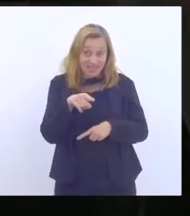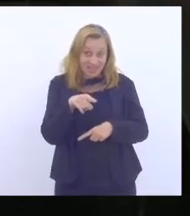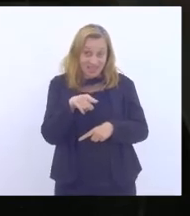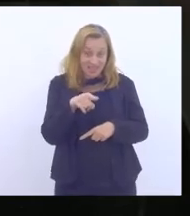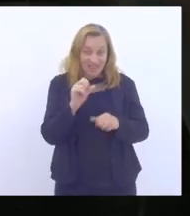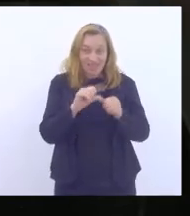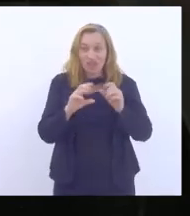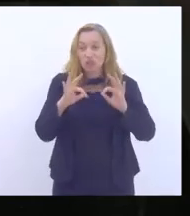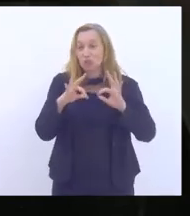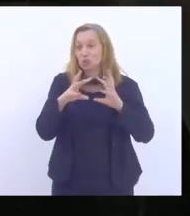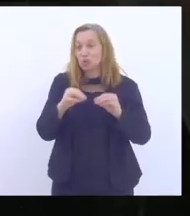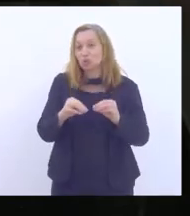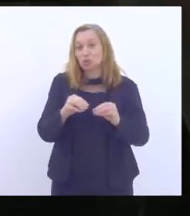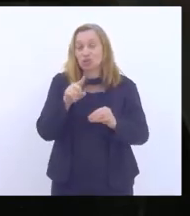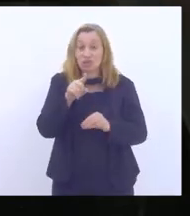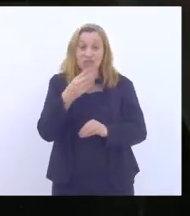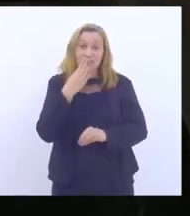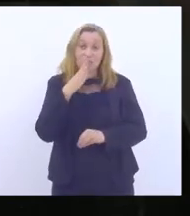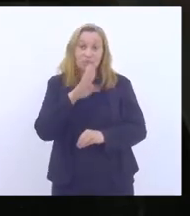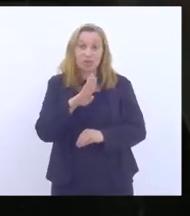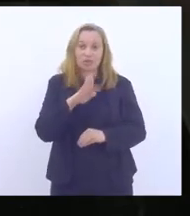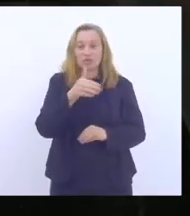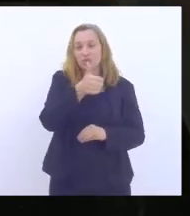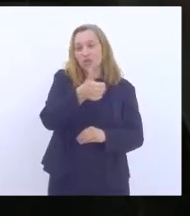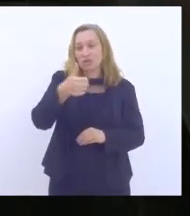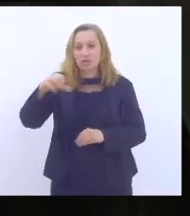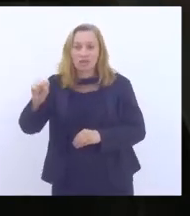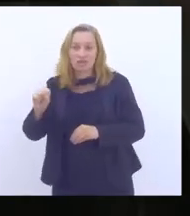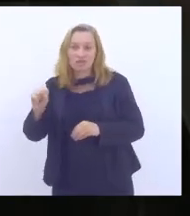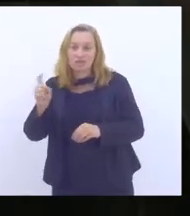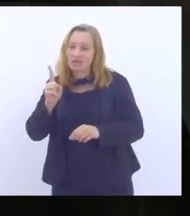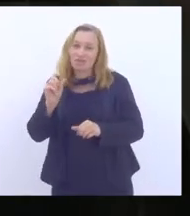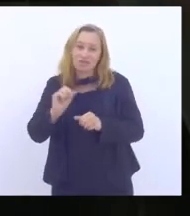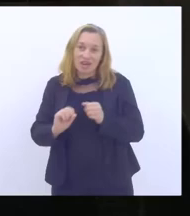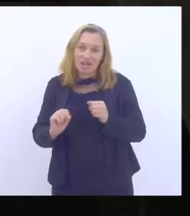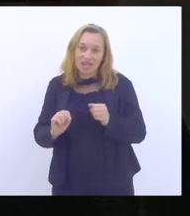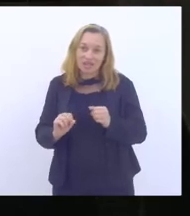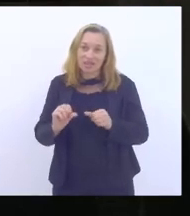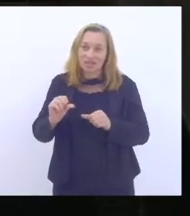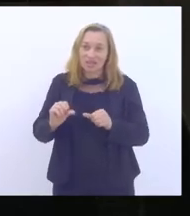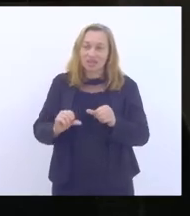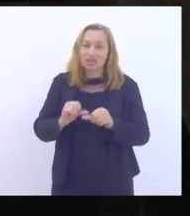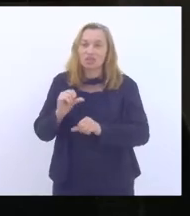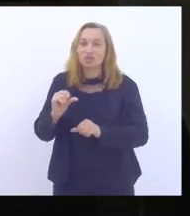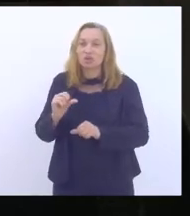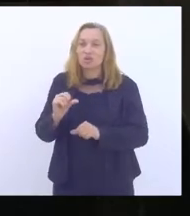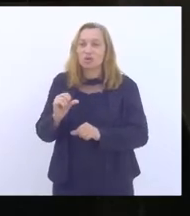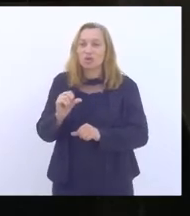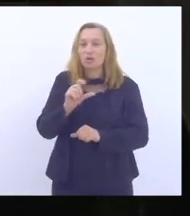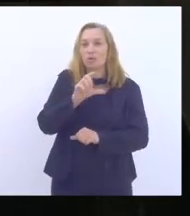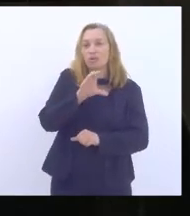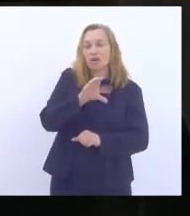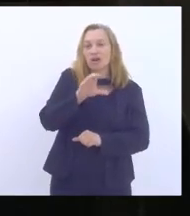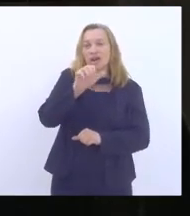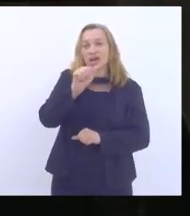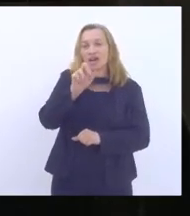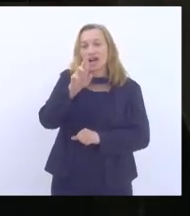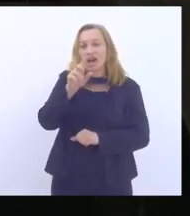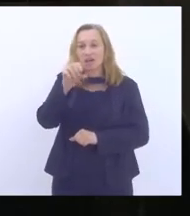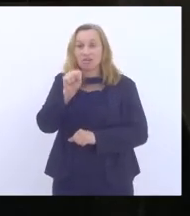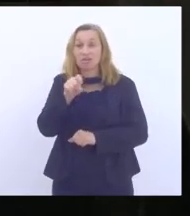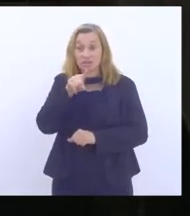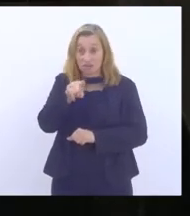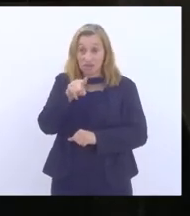fez tudo aquilo que você prometeu em 2018 que não faria se trocou por cargos e hoje